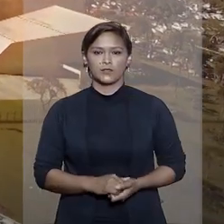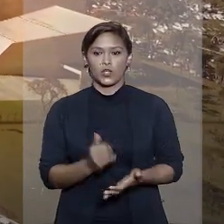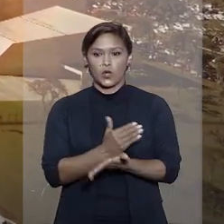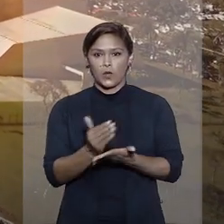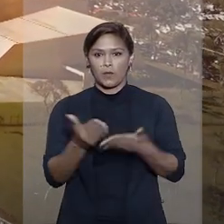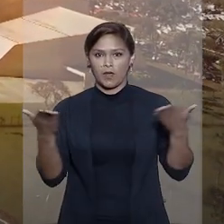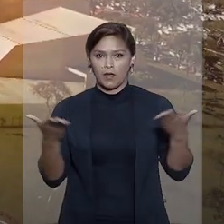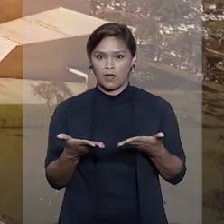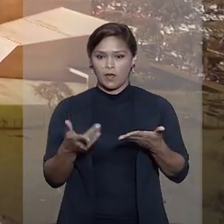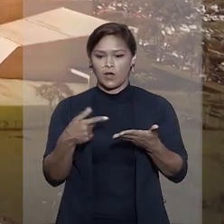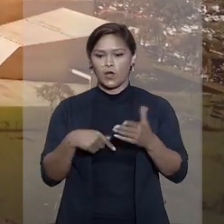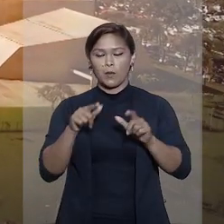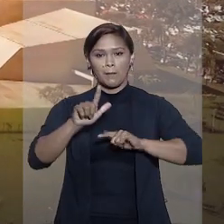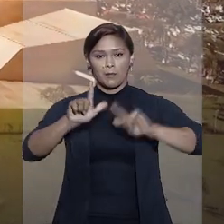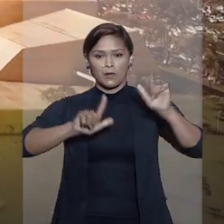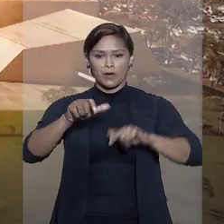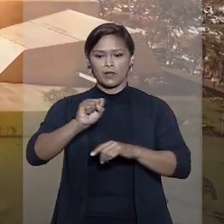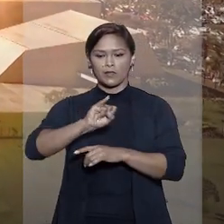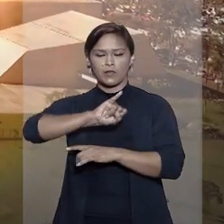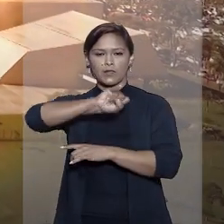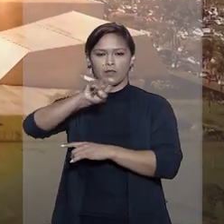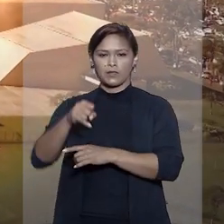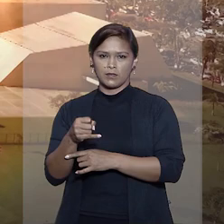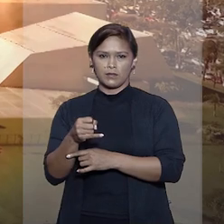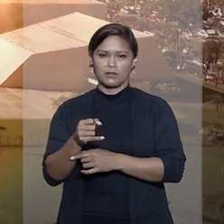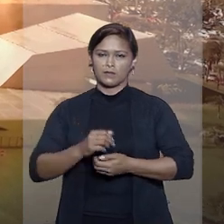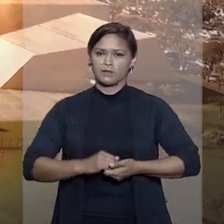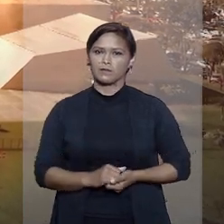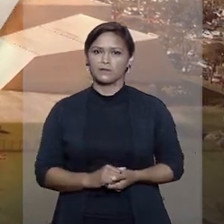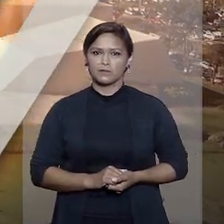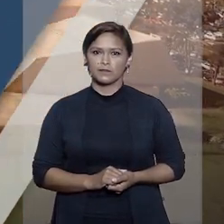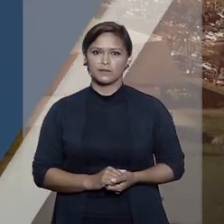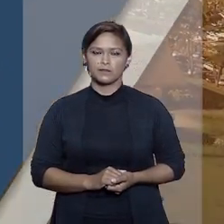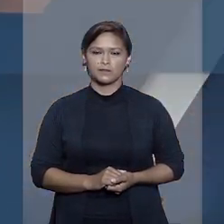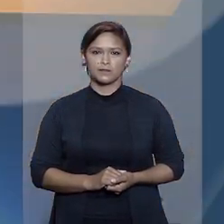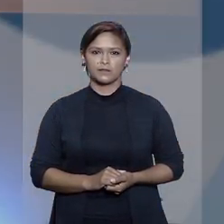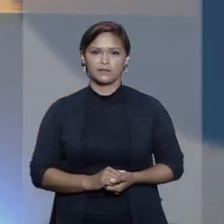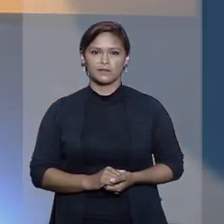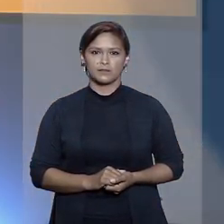Começa agora o programa do Superior Tribunal de Justiça.